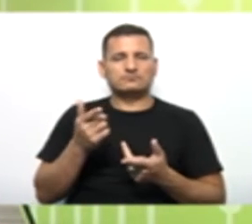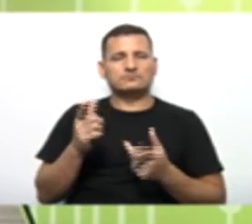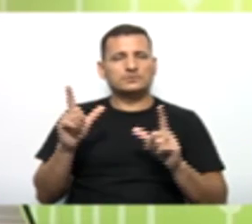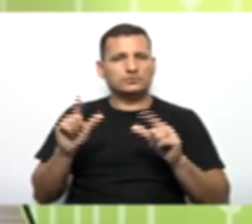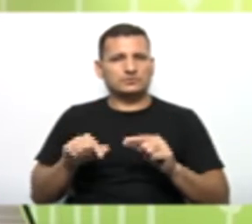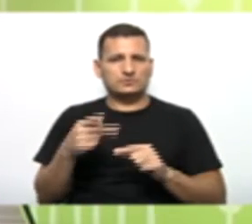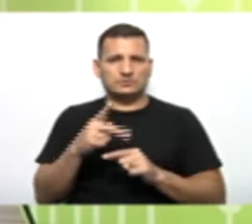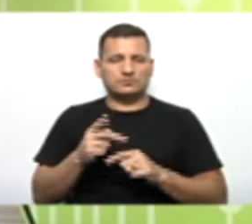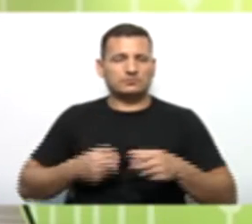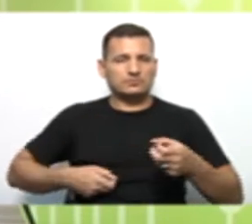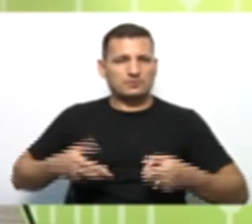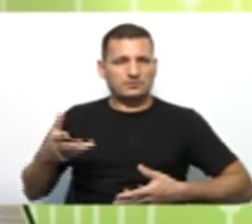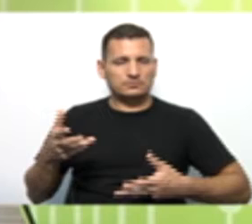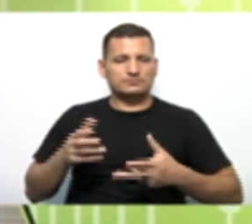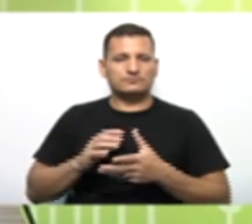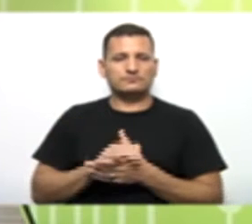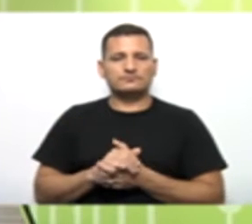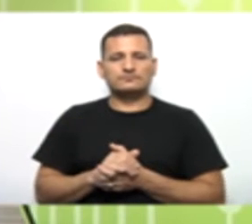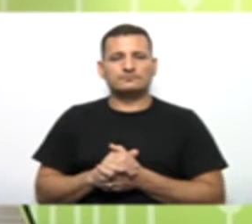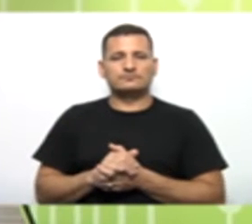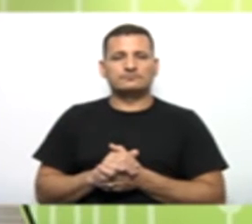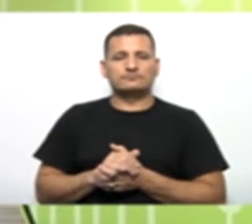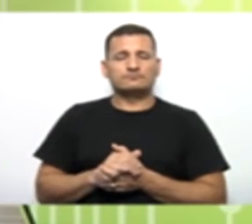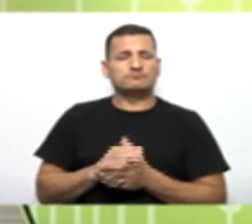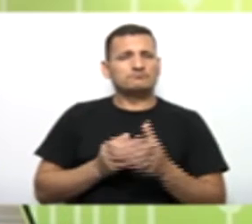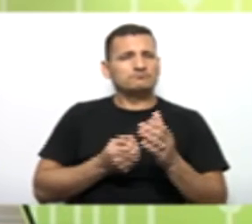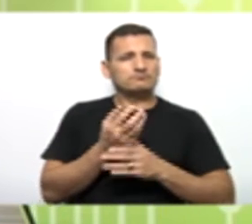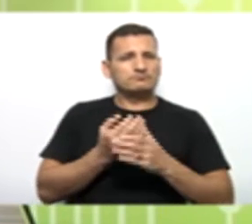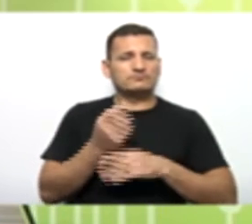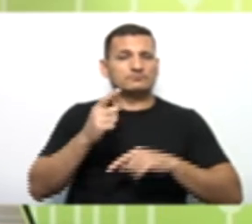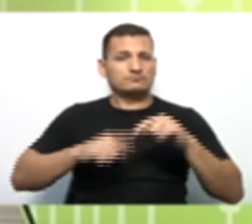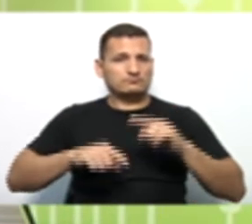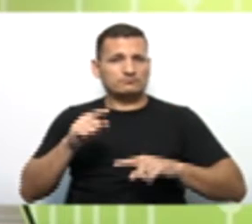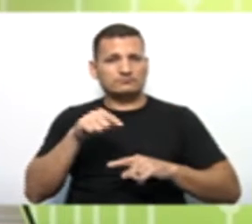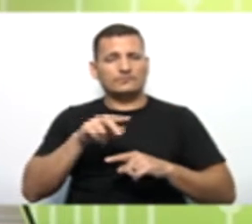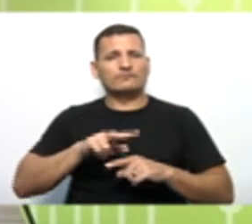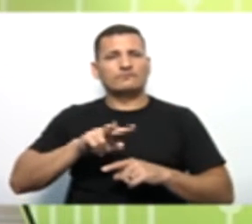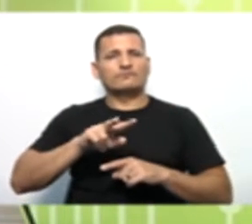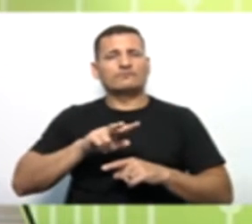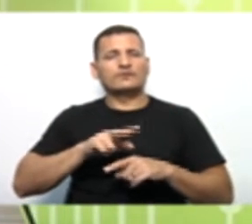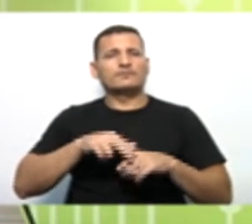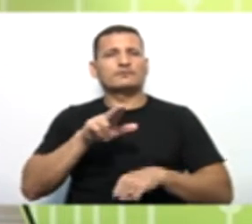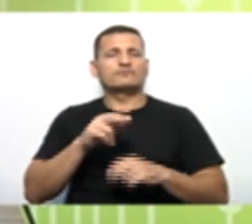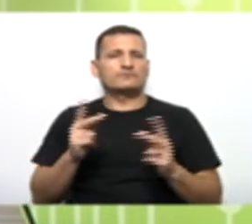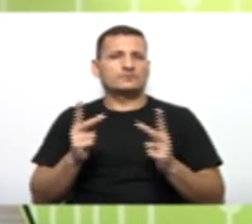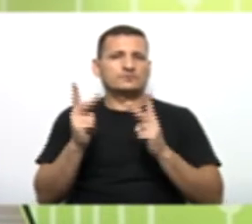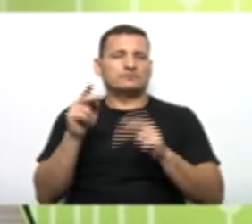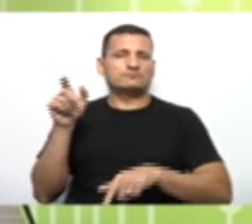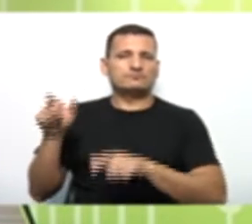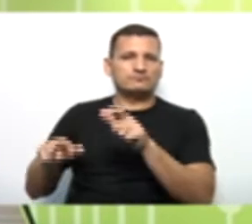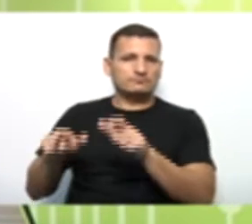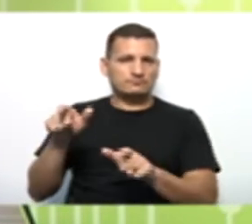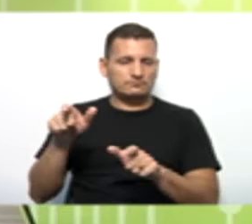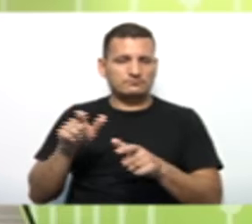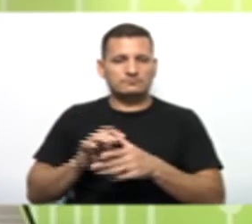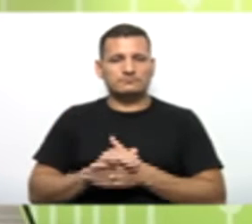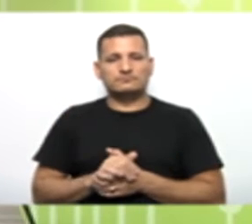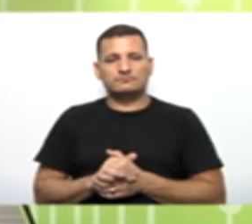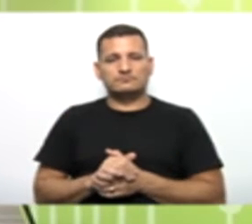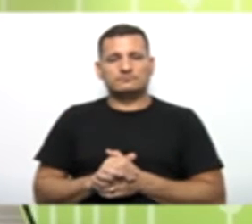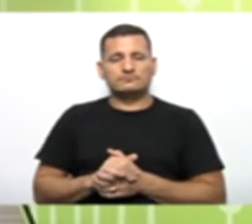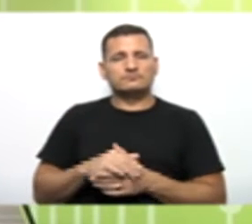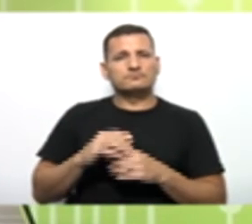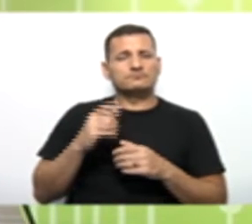seus custos, seja produzindo produtos que vão ser mais valorizados pelos clientes. Nós podemos pensar,